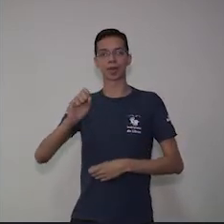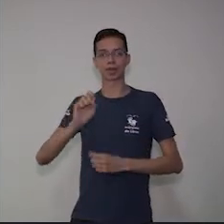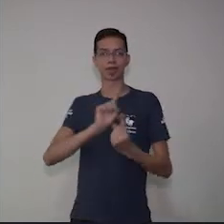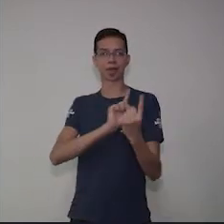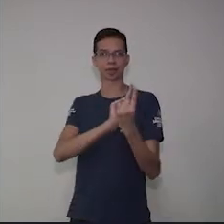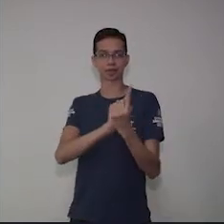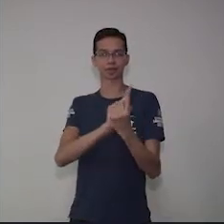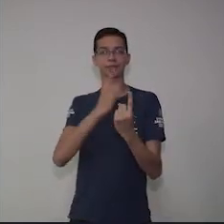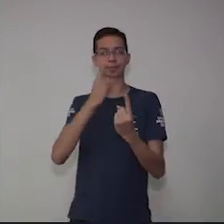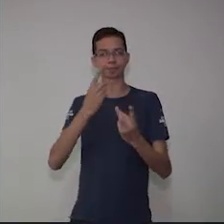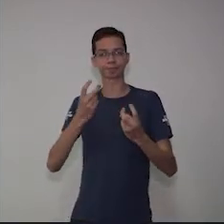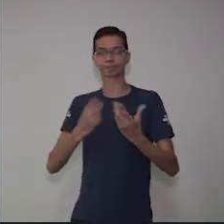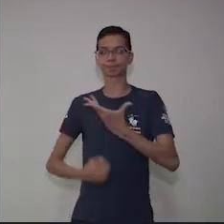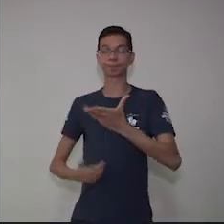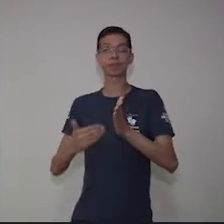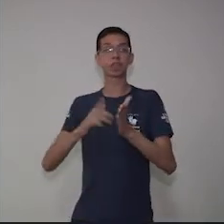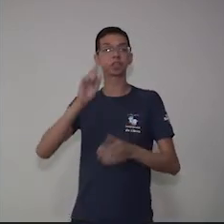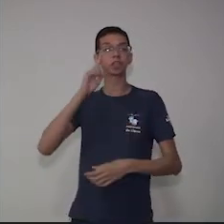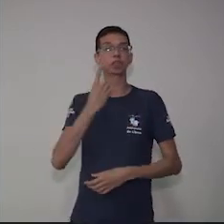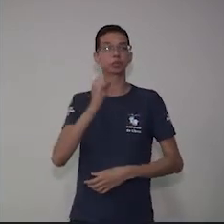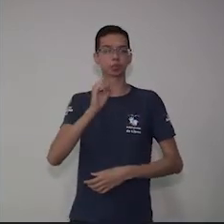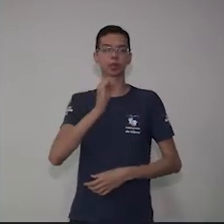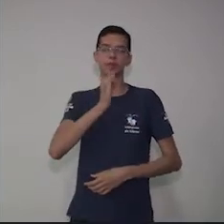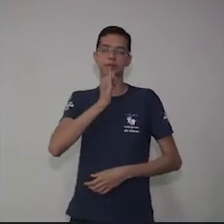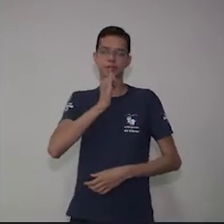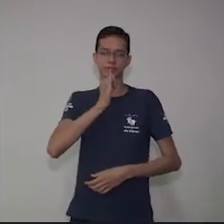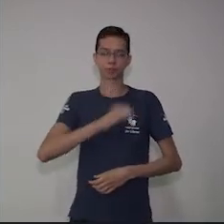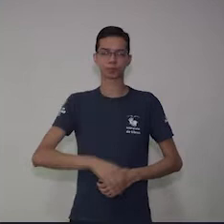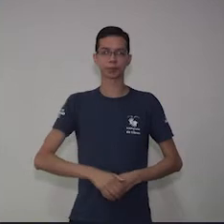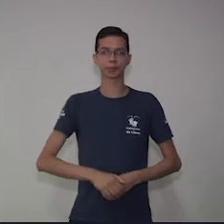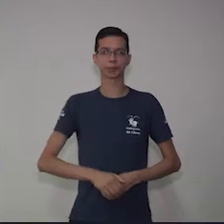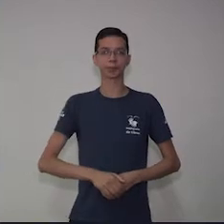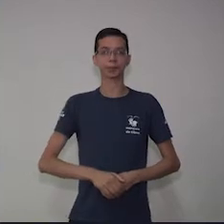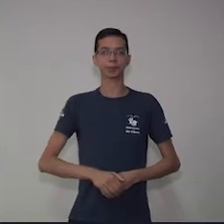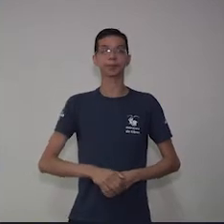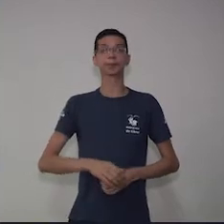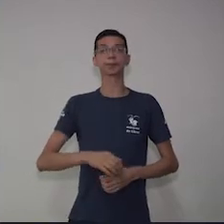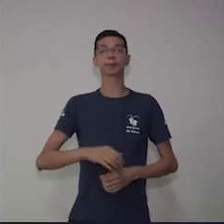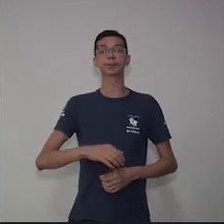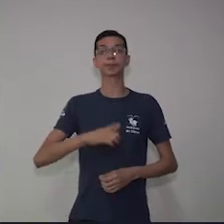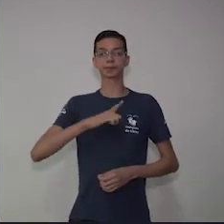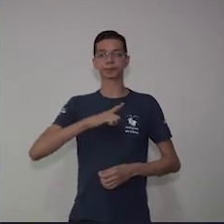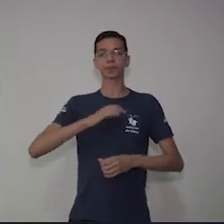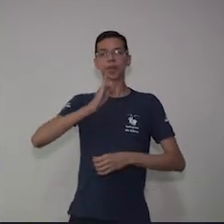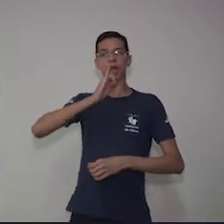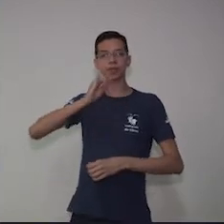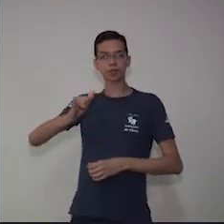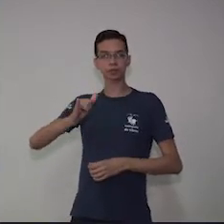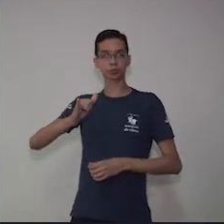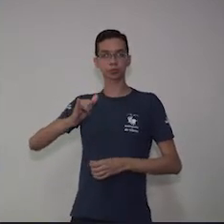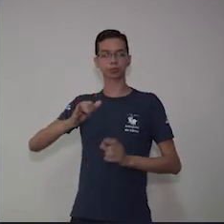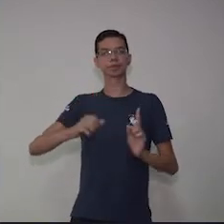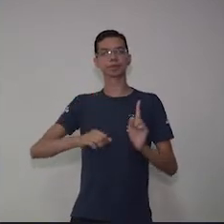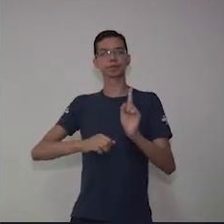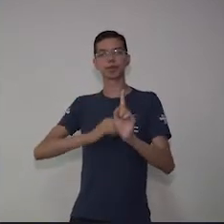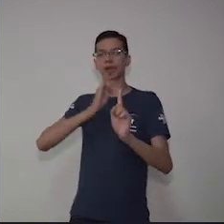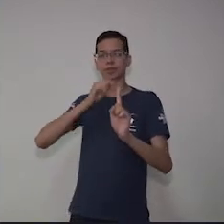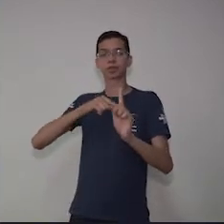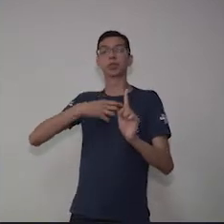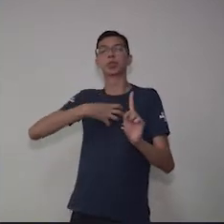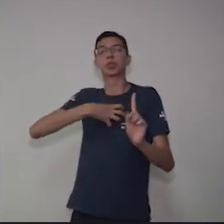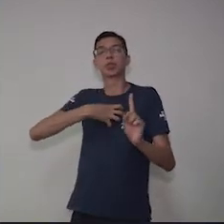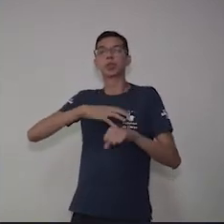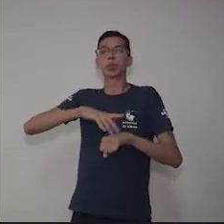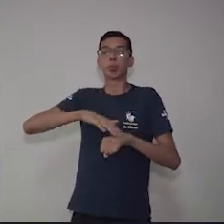dia 18 do 2. Ou seja, quando a gente corrige o atraso das notificações, há uma clara tendência